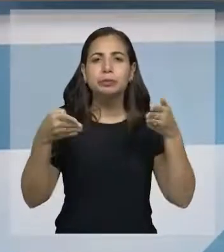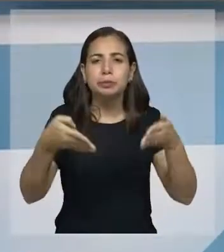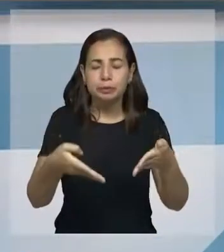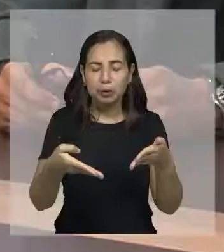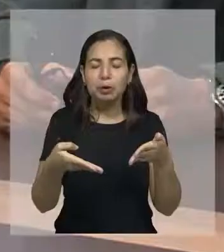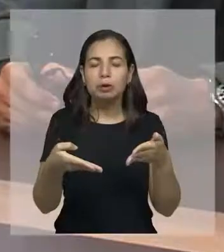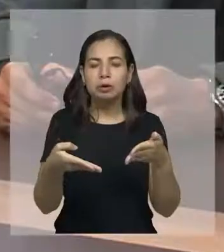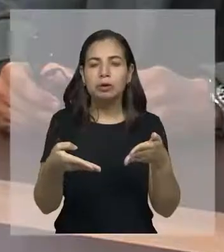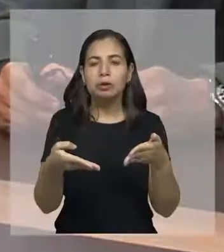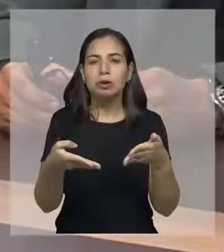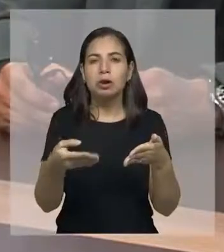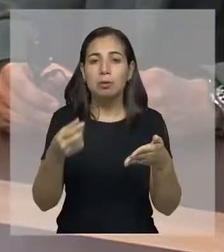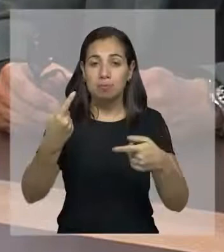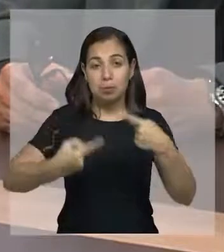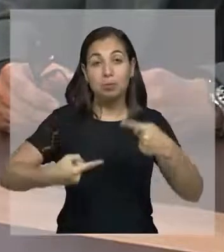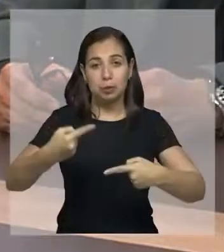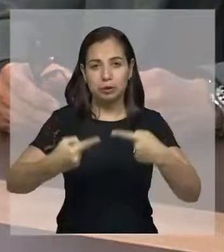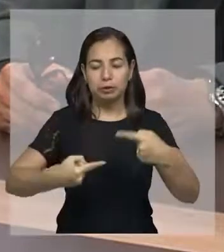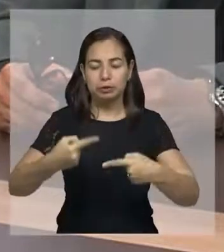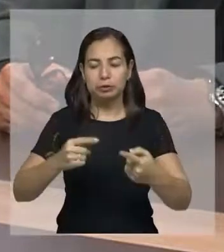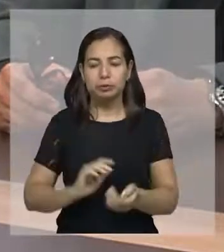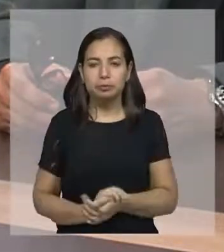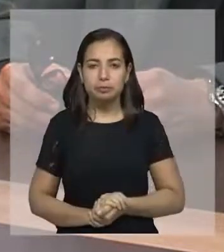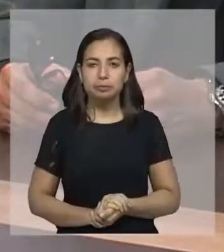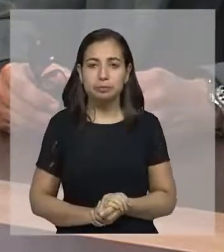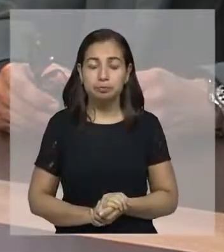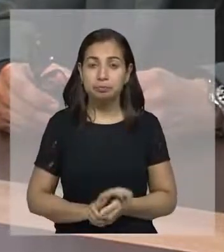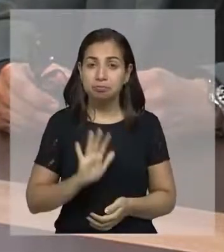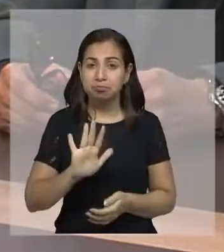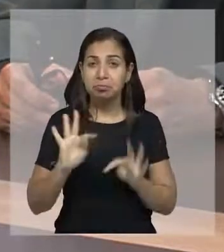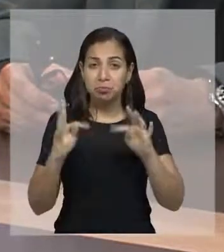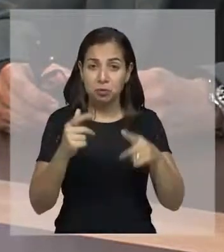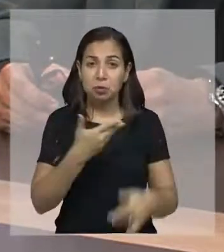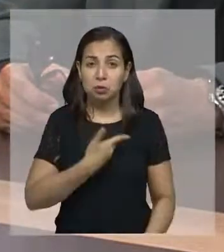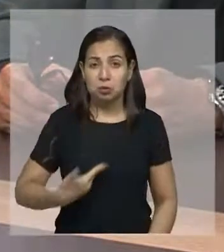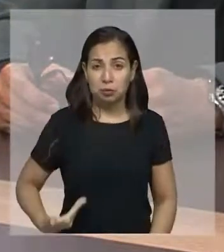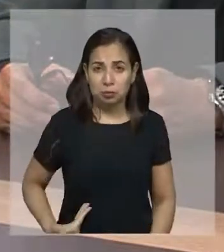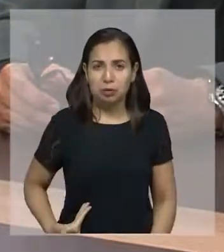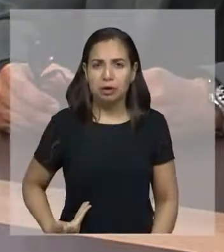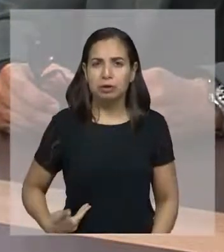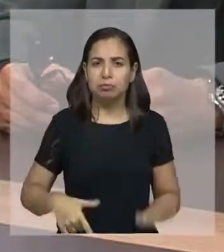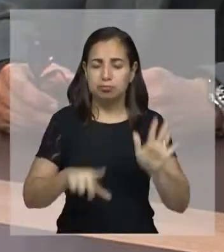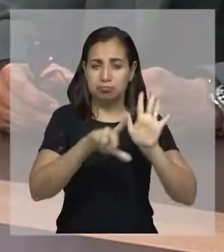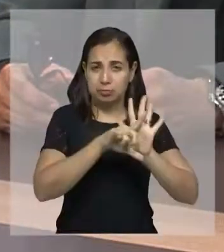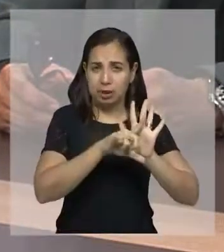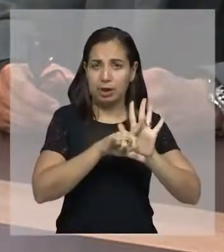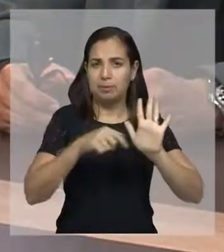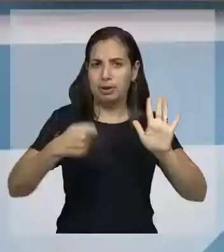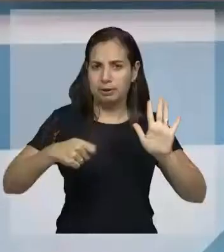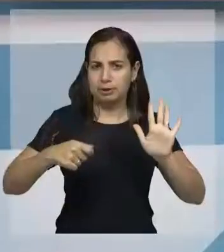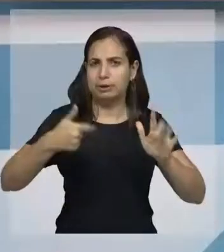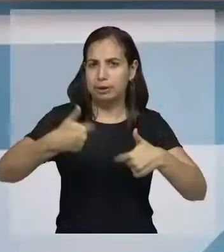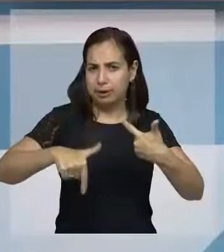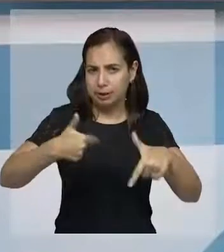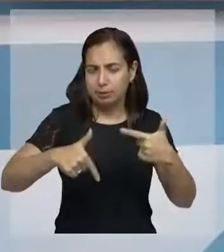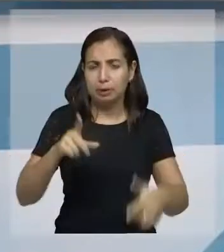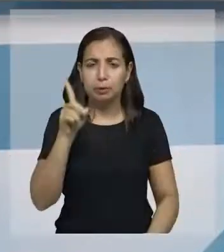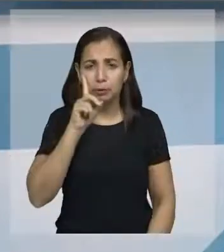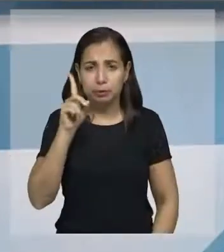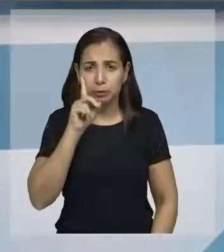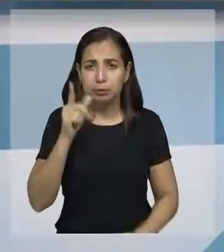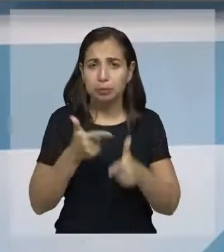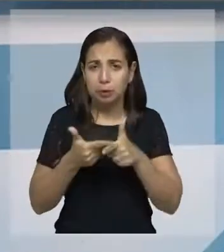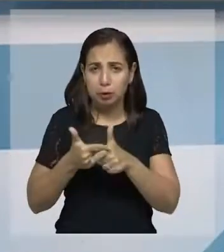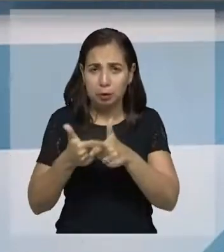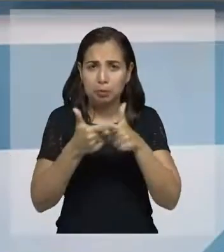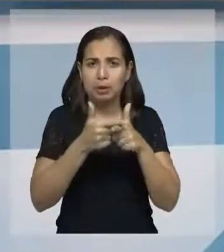política. Todo governo, para além da sua execução diária para os problemas administrativos e políticos